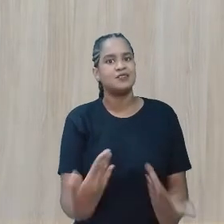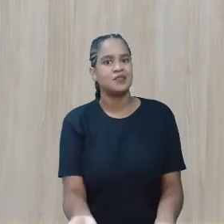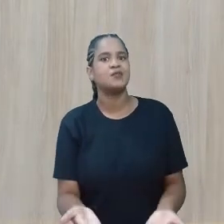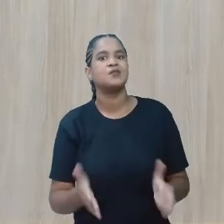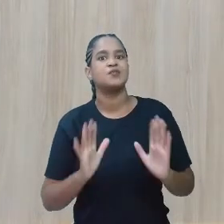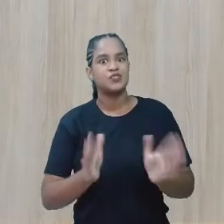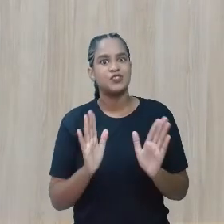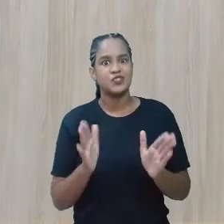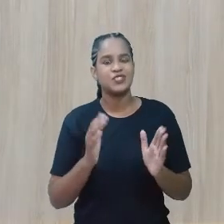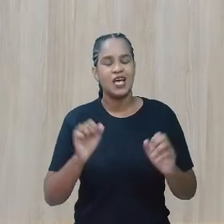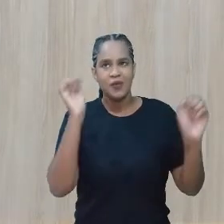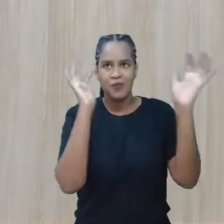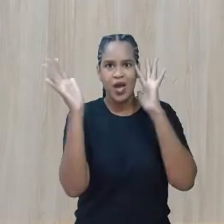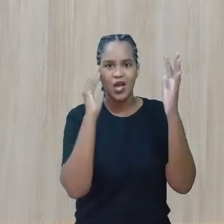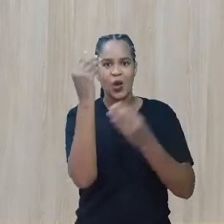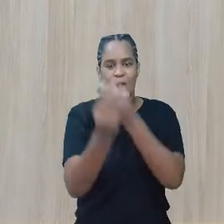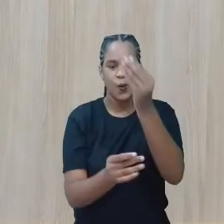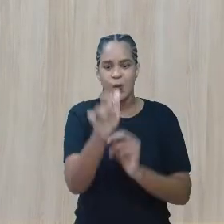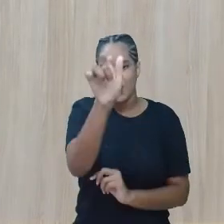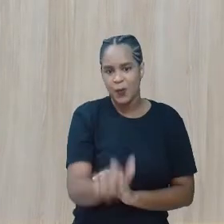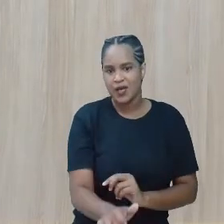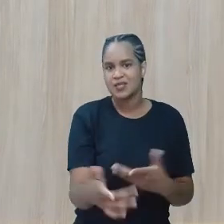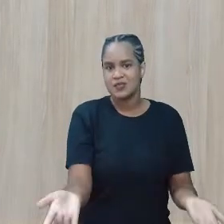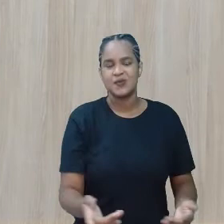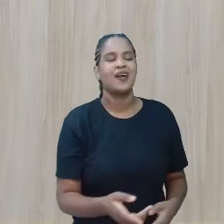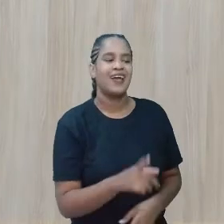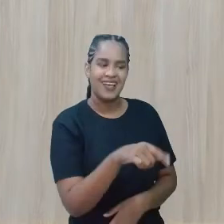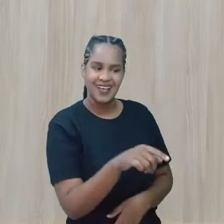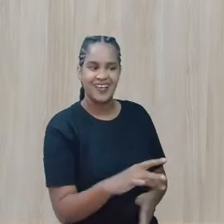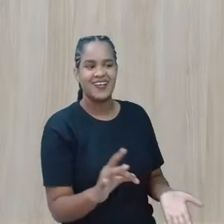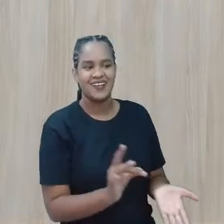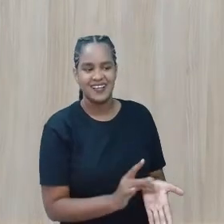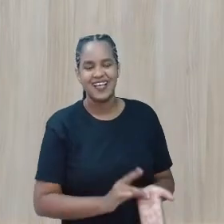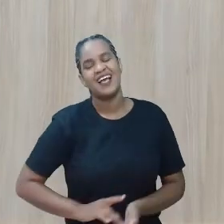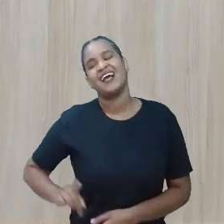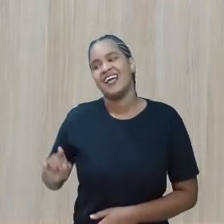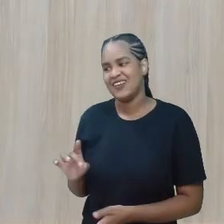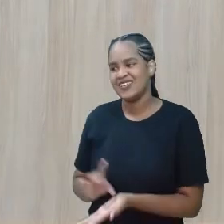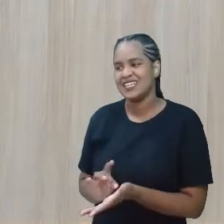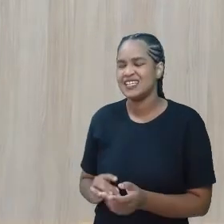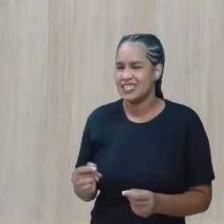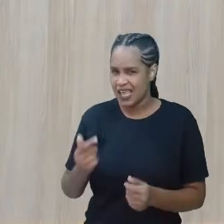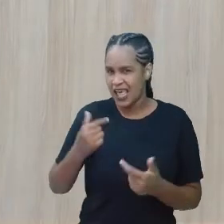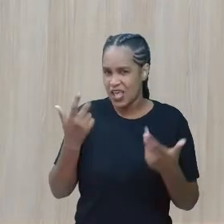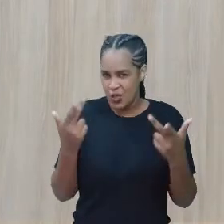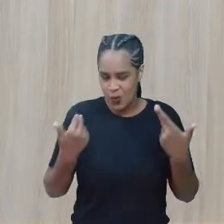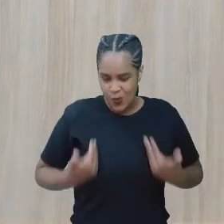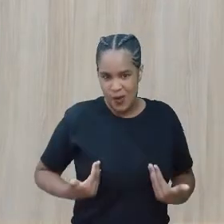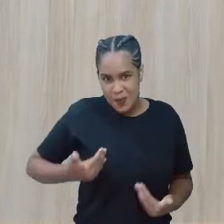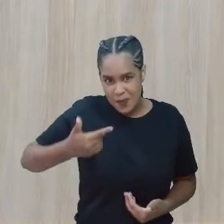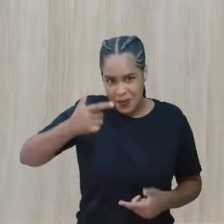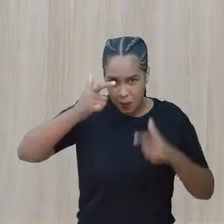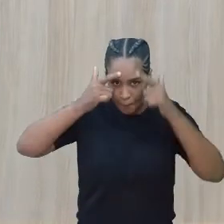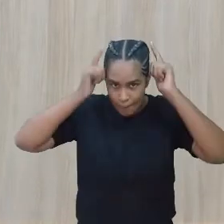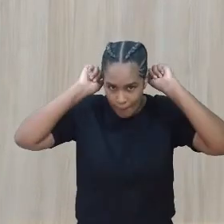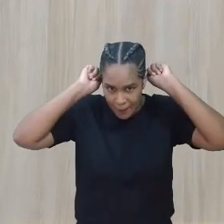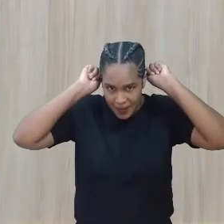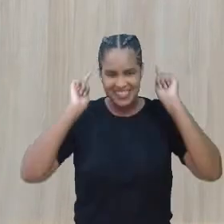até uma fisionomia, né, não, Briane? A gente cria uma será identidade. Luan, hein, meu Deus? Será que é carequinha assim? Não, eu acho que não, né? Pelo amor de